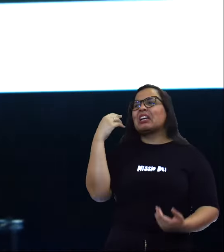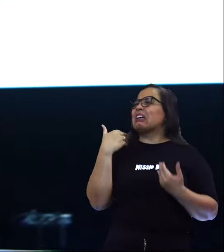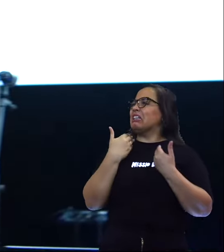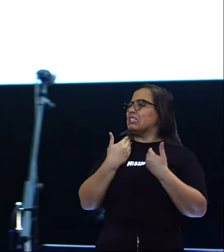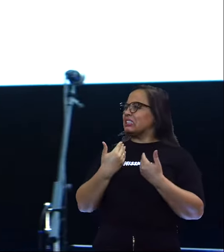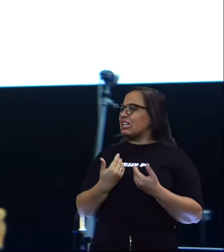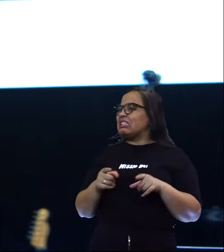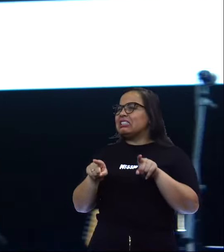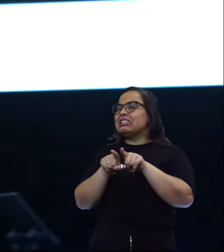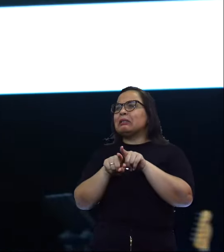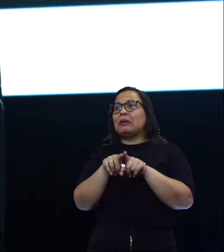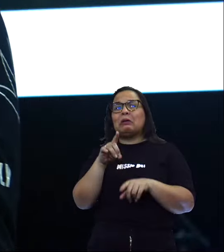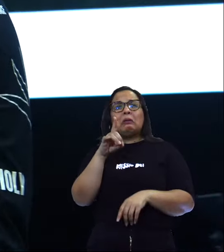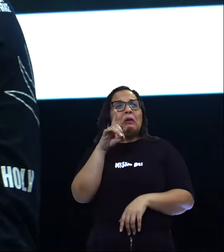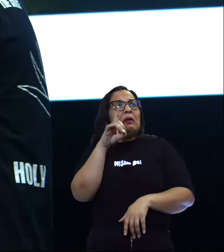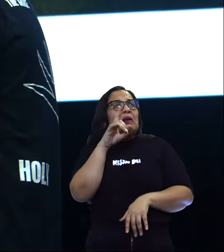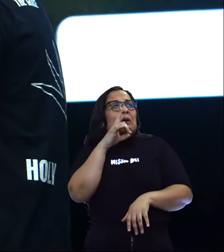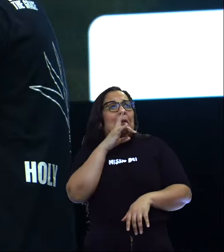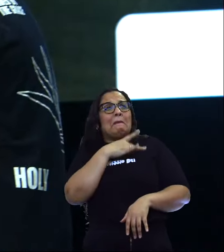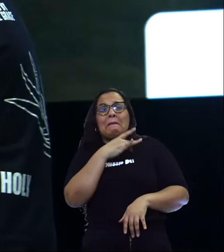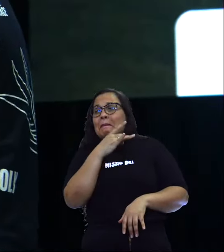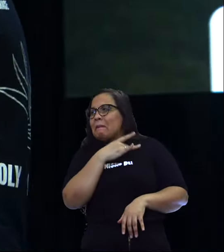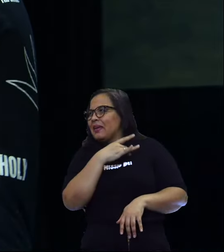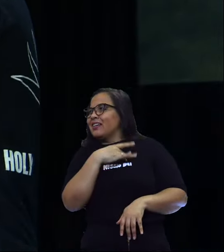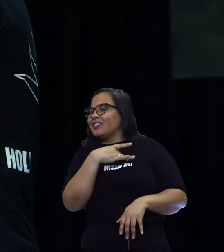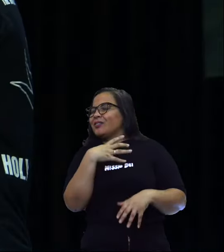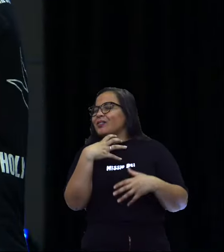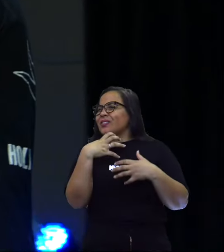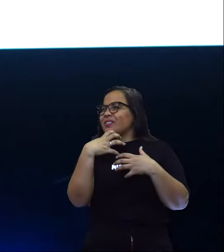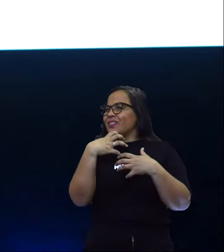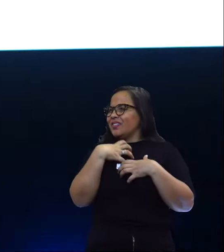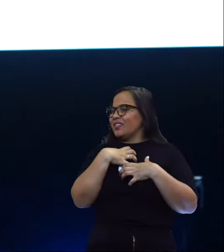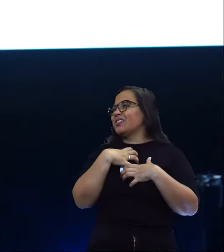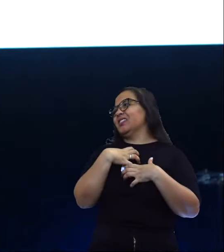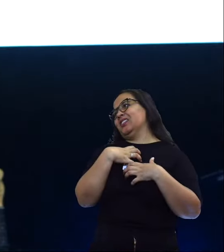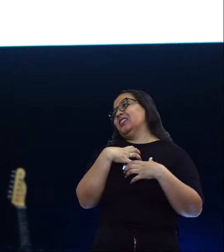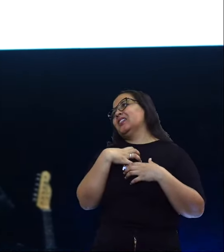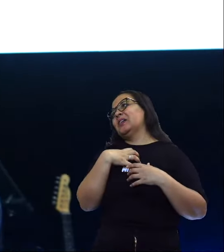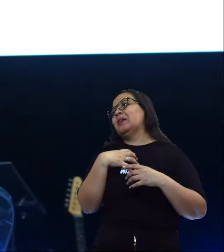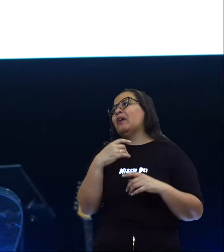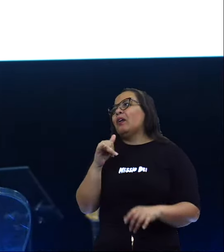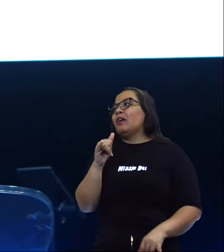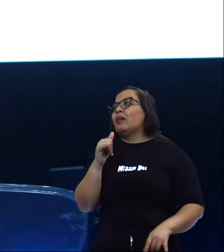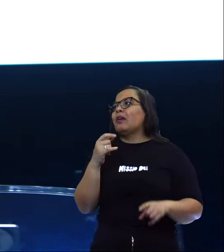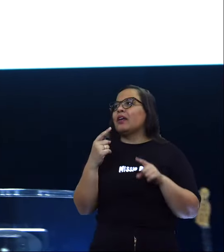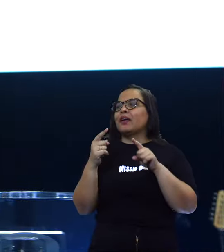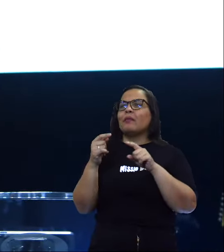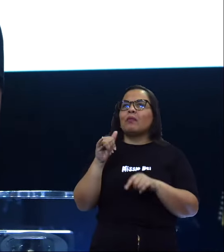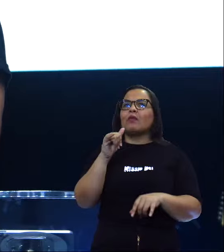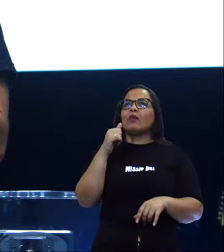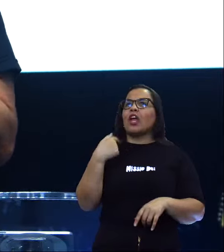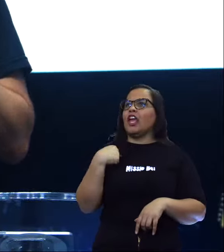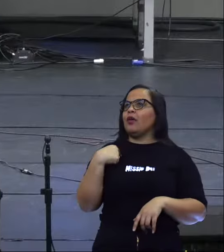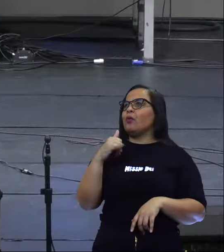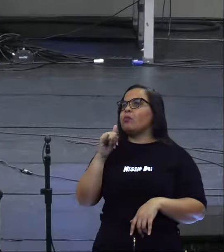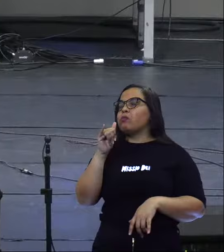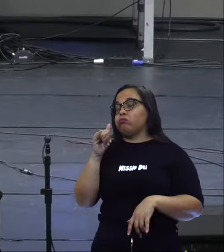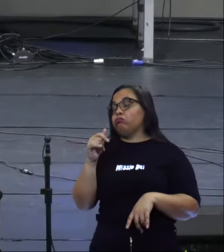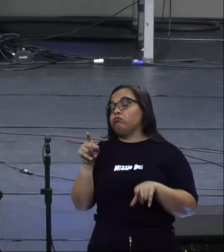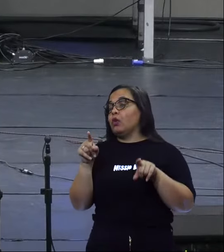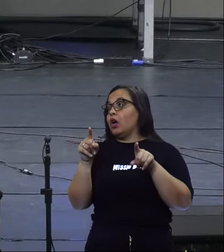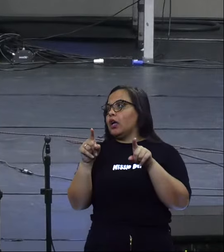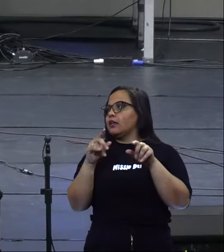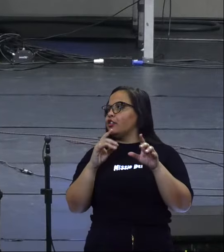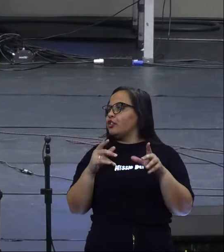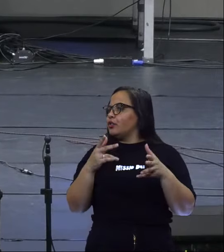tem um nível de exigência pessoal bem alto, principalmente com relação às mensagens, pregação, estudo da palavra. E, gente, eu não sei se acontece